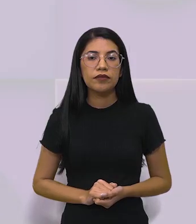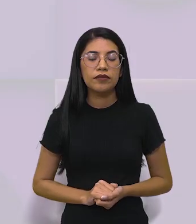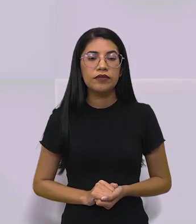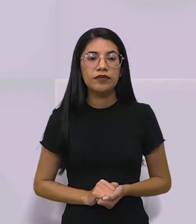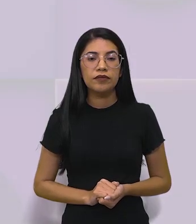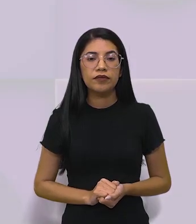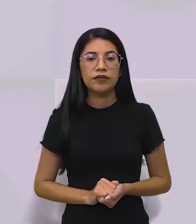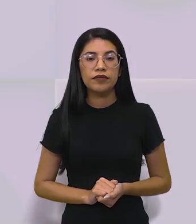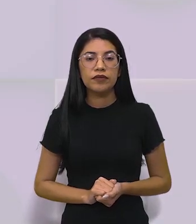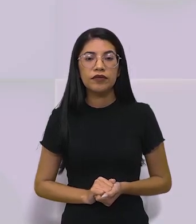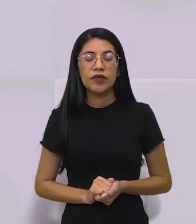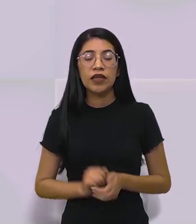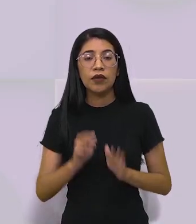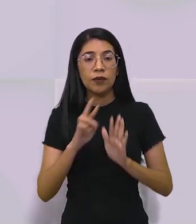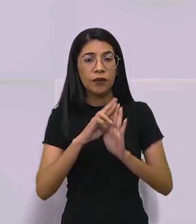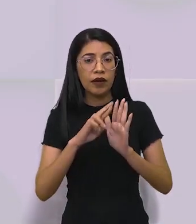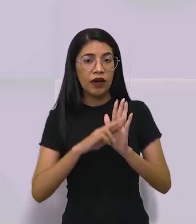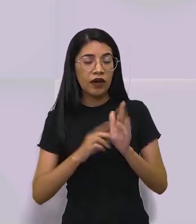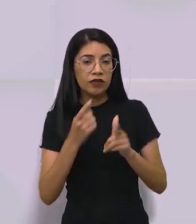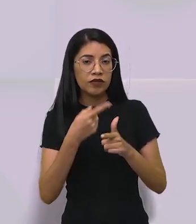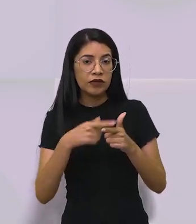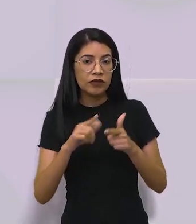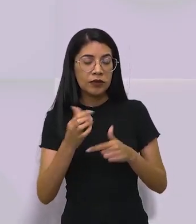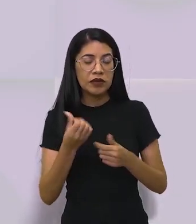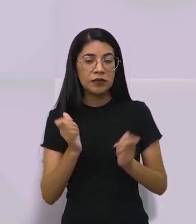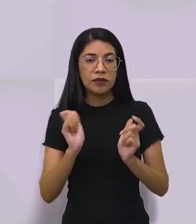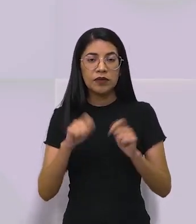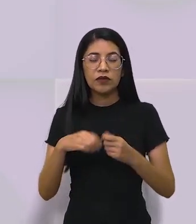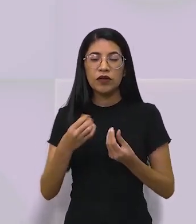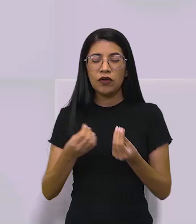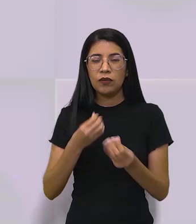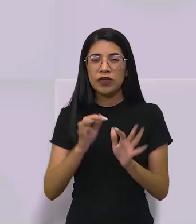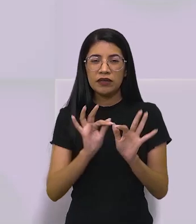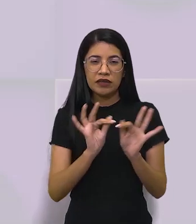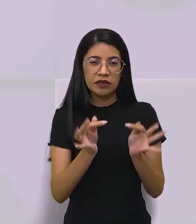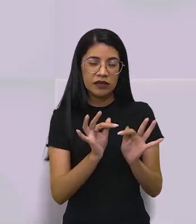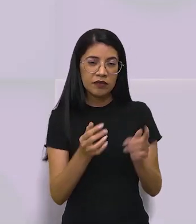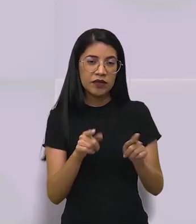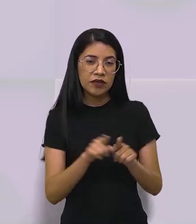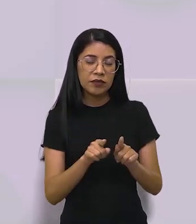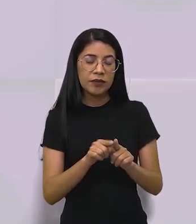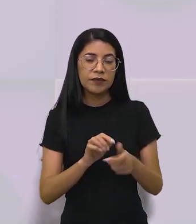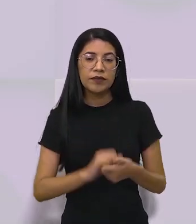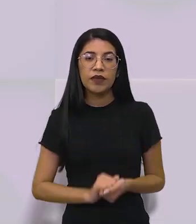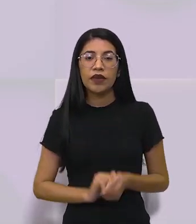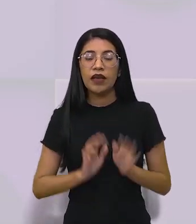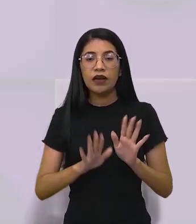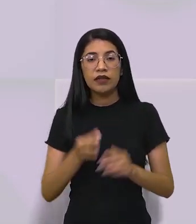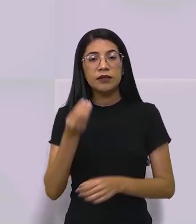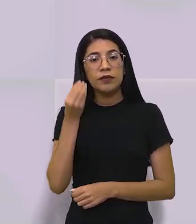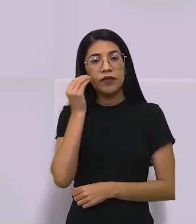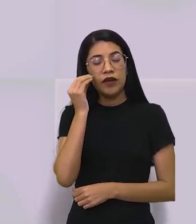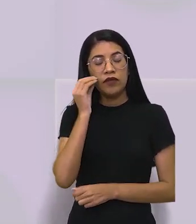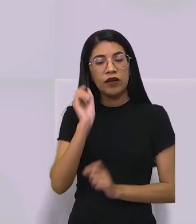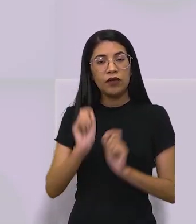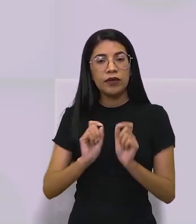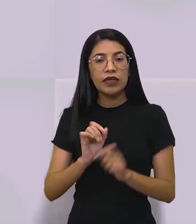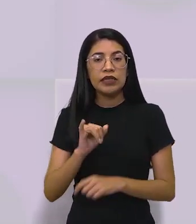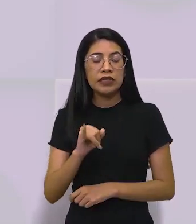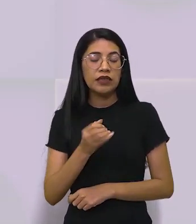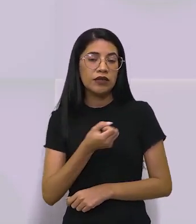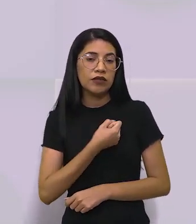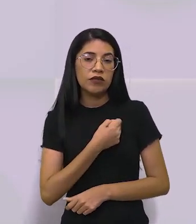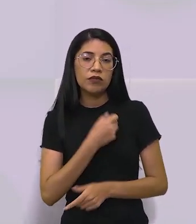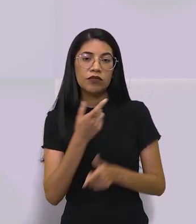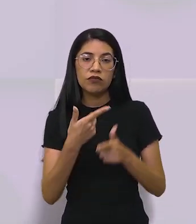Essa regrinha, para ser divisível por 6, ela é bem simples. Então, você vai verificar o quê? para o número ser